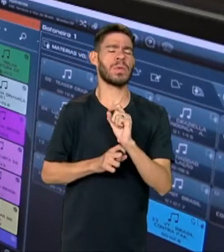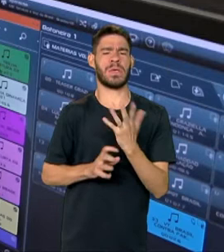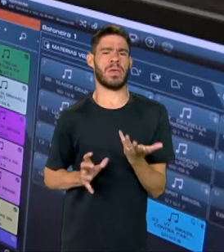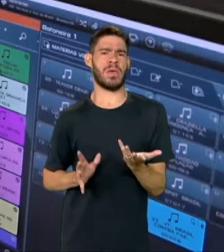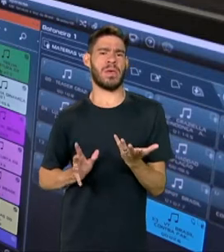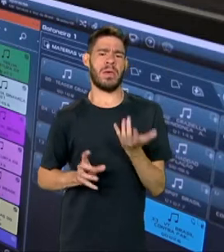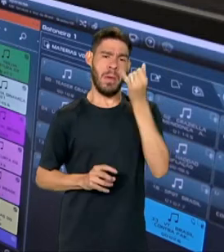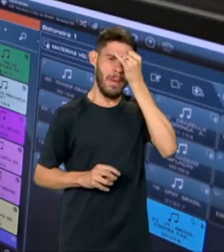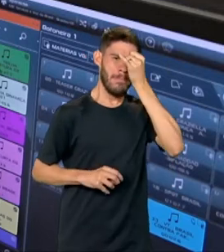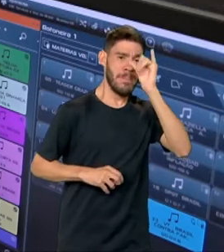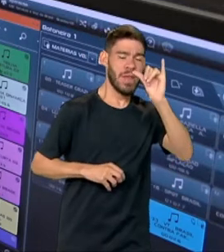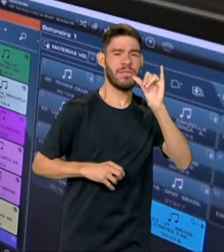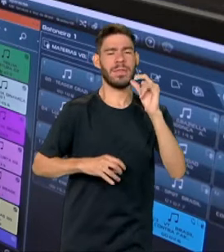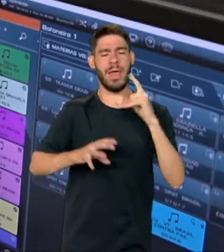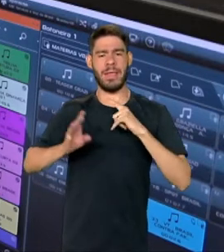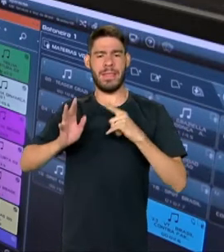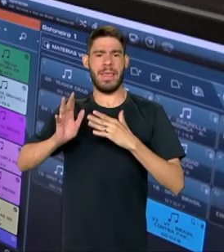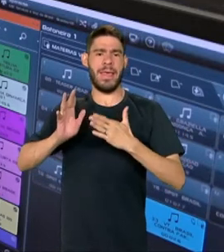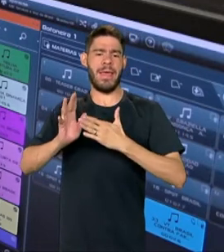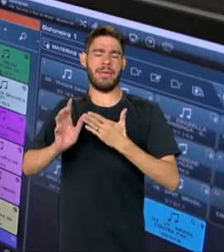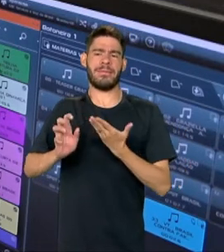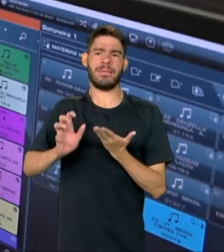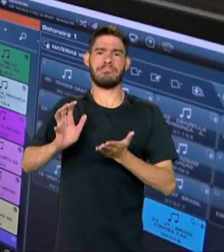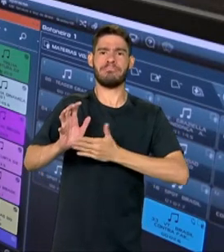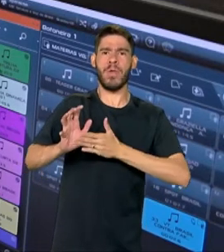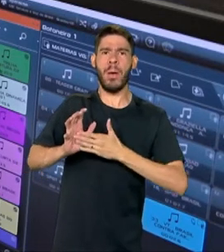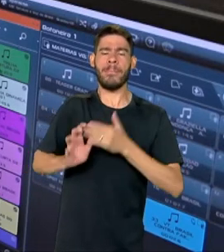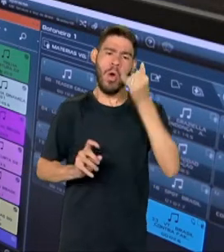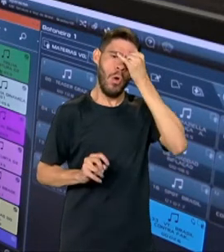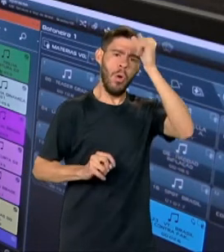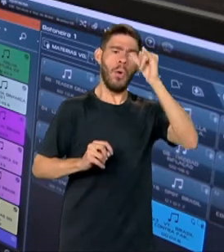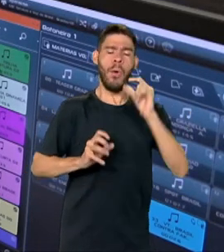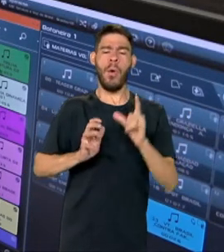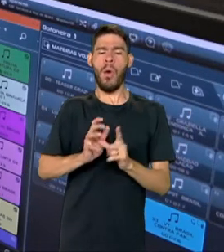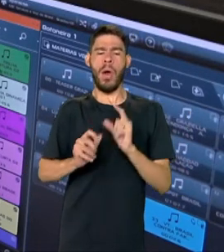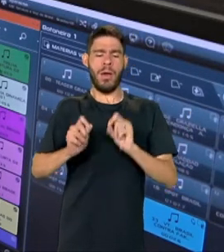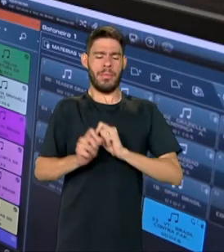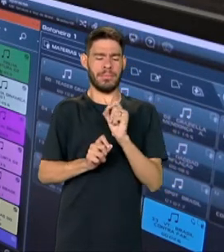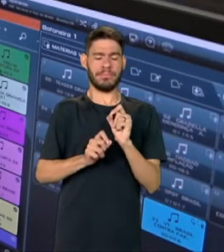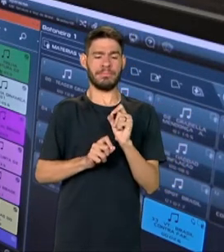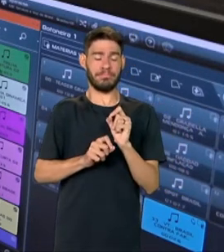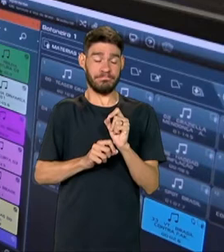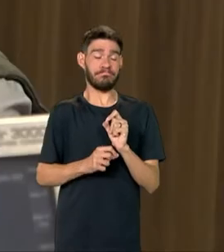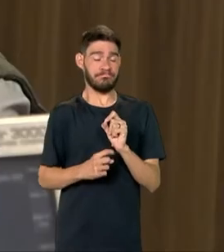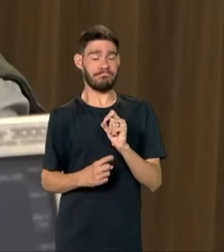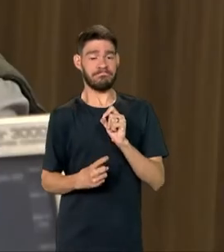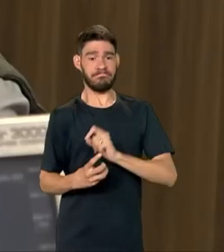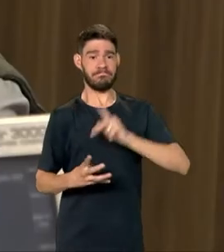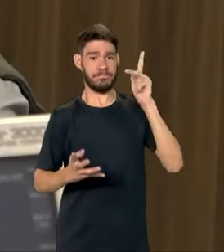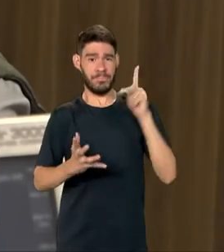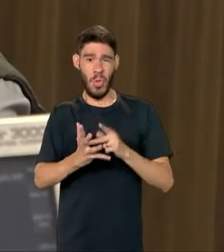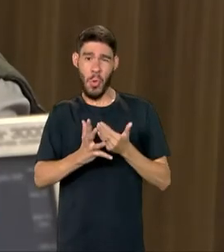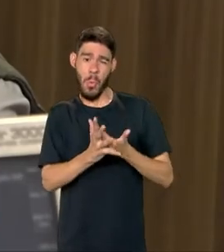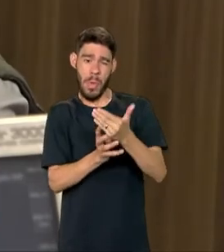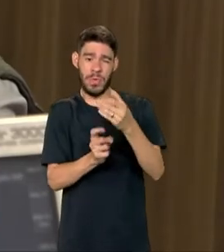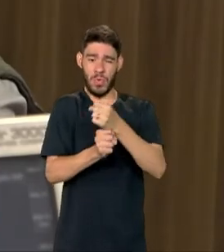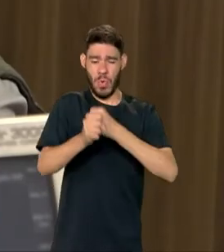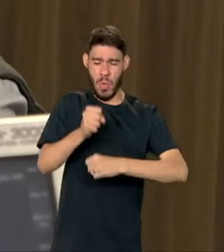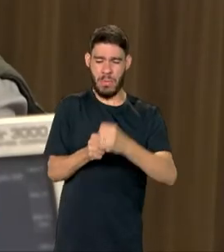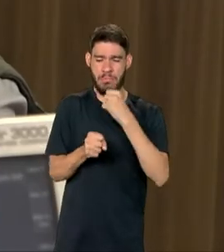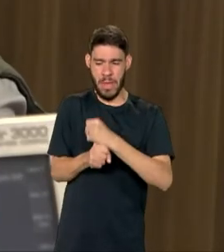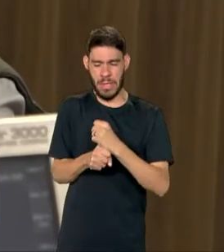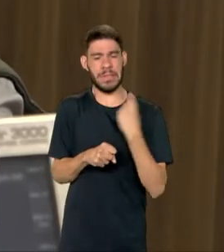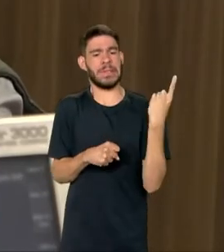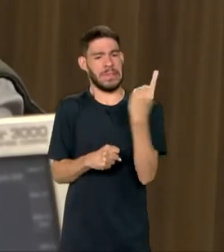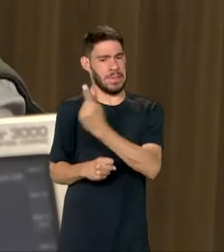para prevenir? Houve ações de prevenção? Como é que foi essa antecipação de ações? Sim, na verdade, desde o ano passado que a gente vem